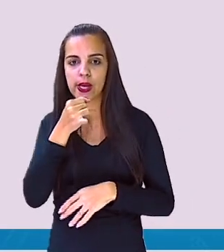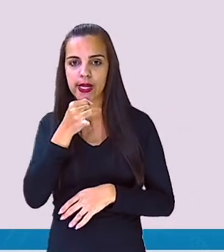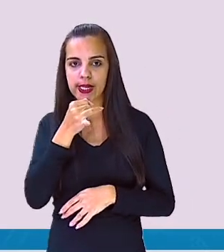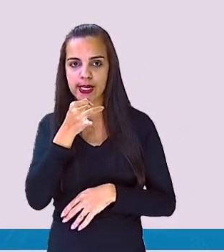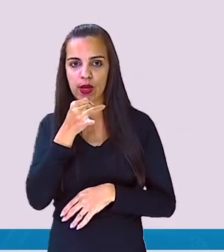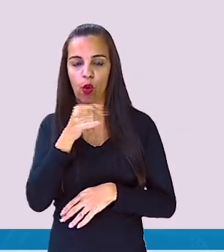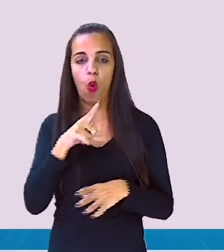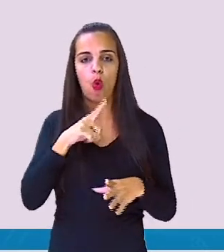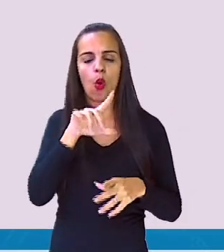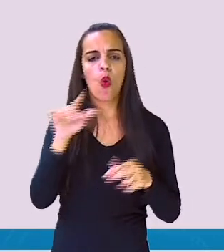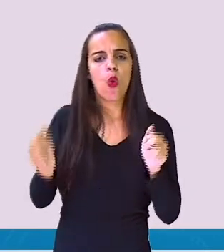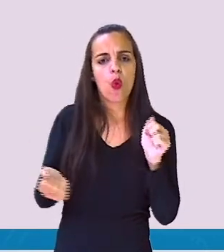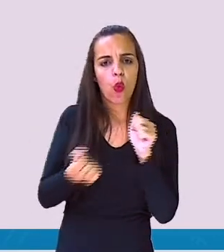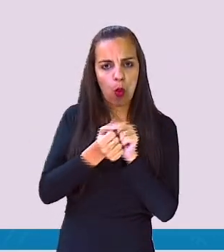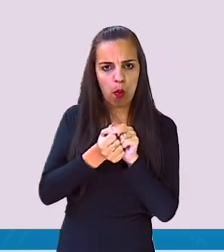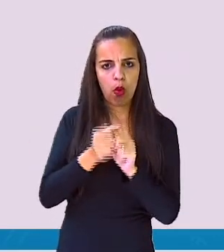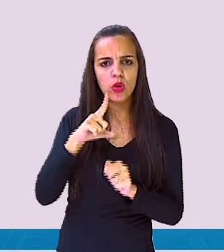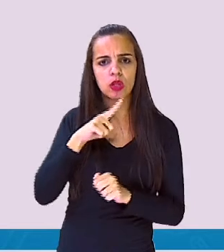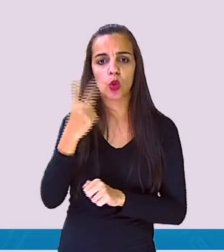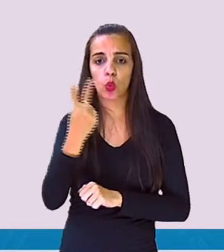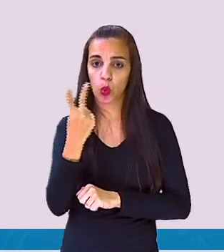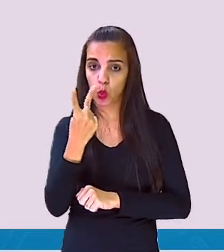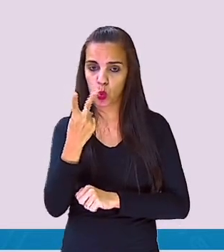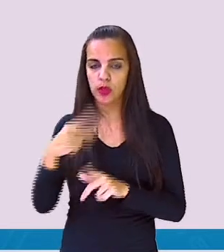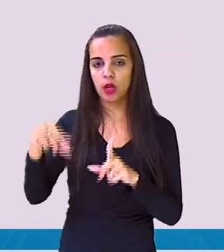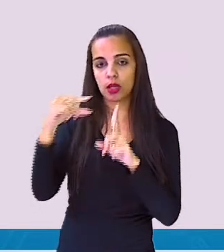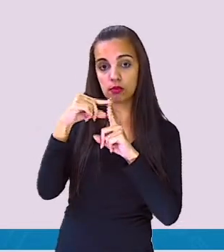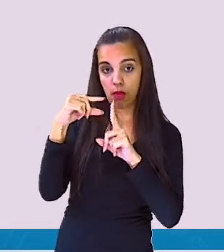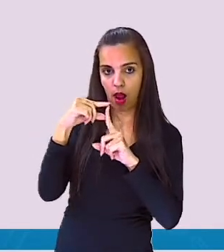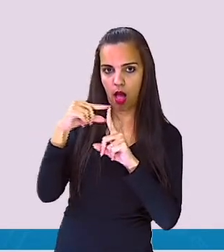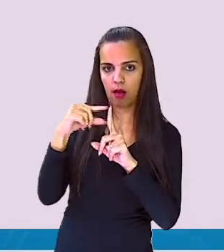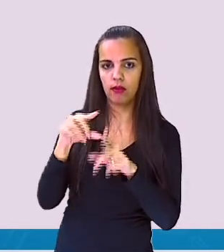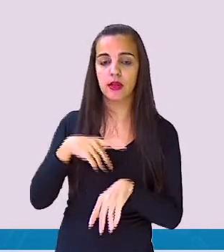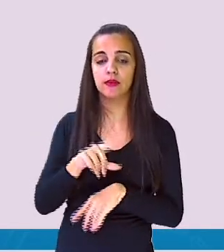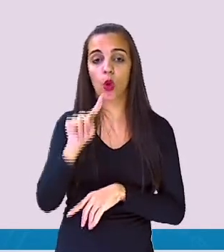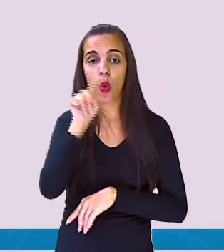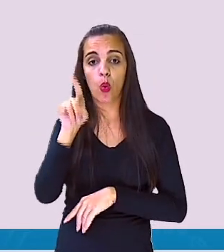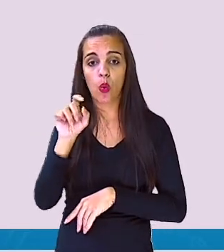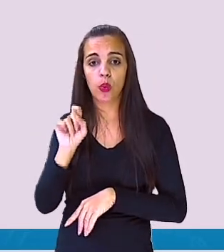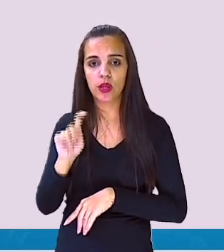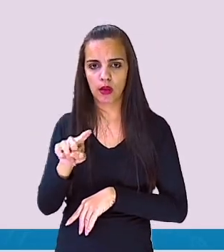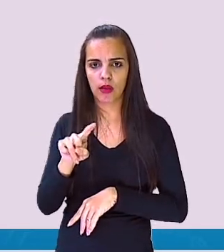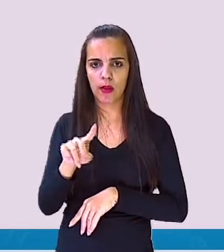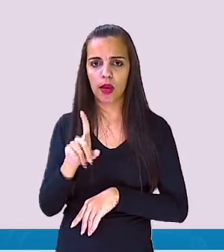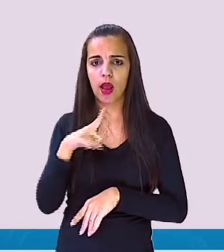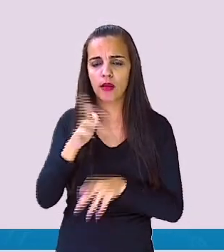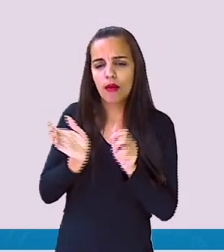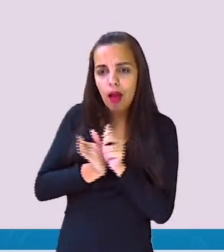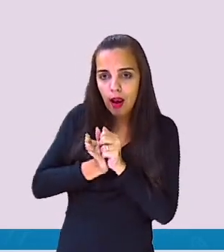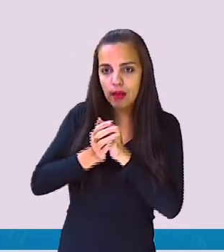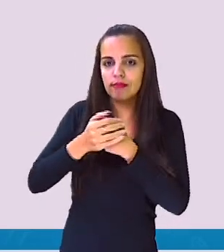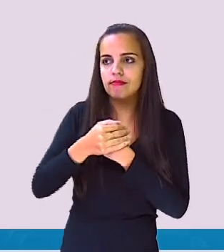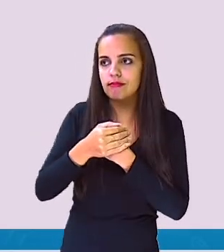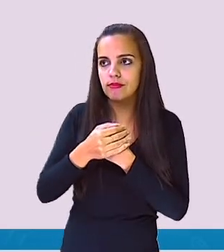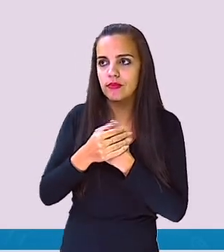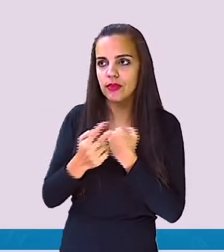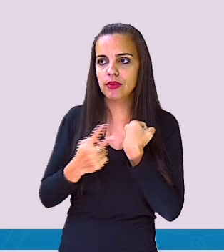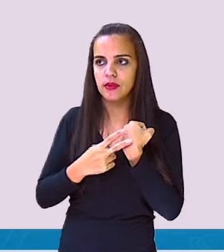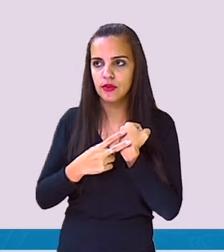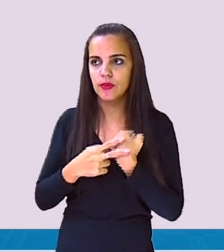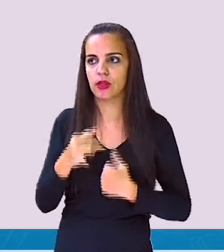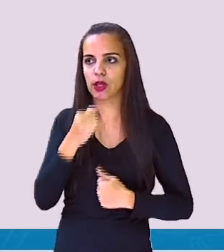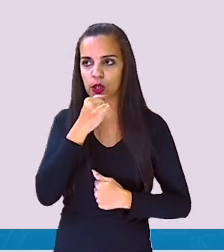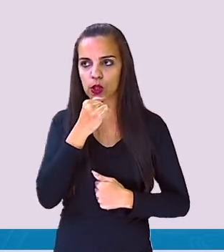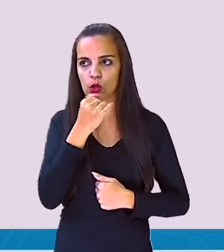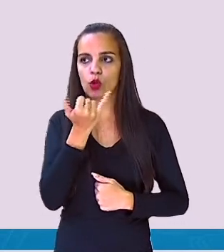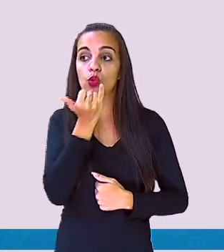dois núcleos. O sujeito oculto, que também é conhecido aí como elíptico, né? Que eu não falei, me desculpem,